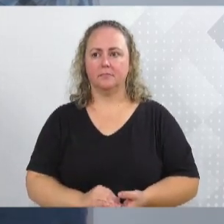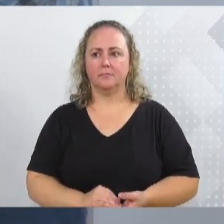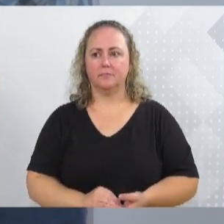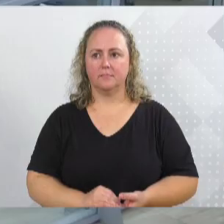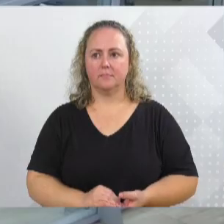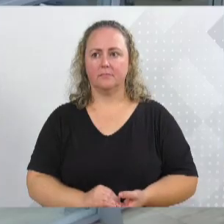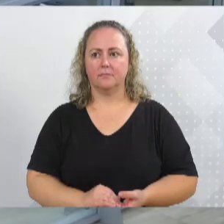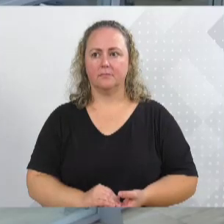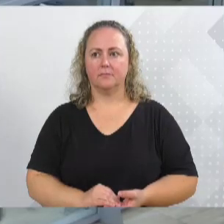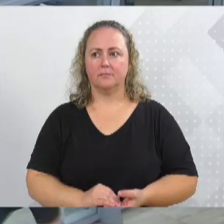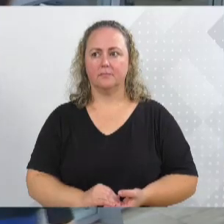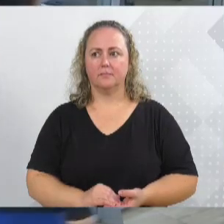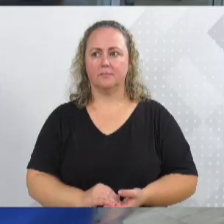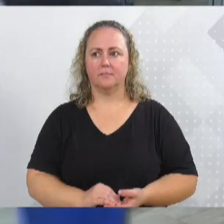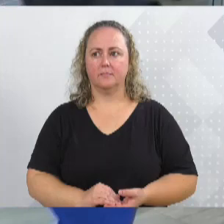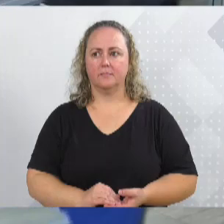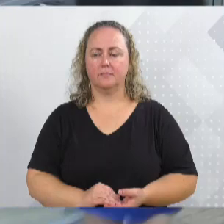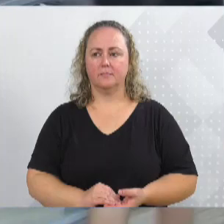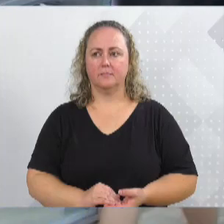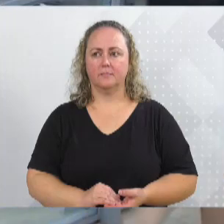Só um minutinho.